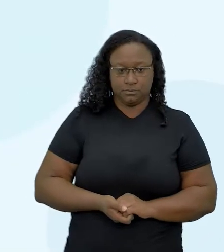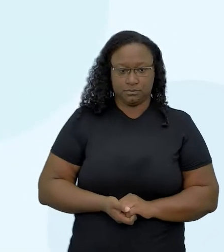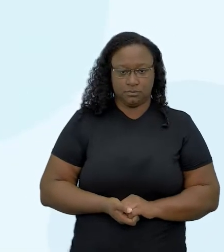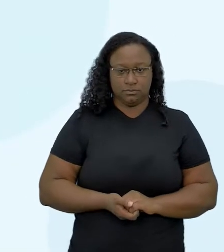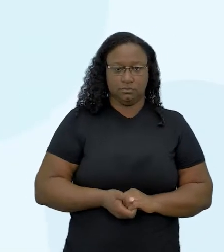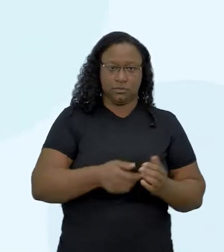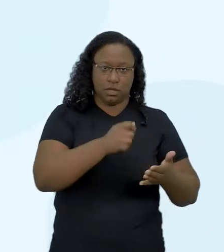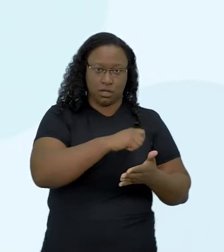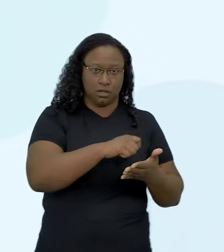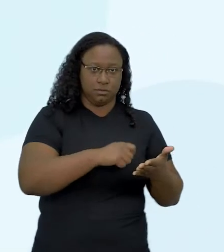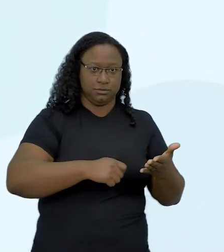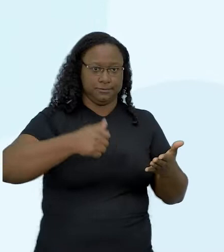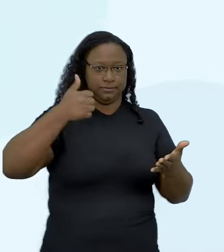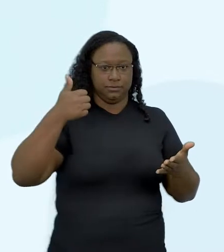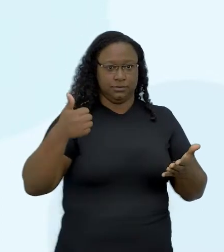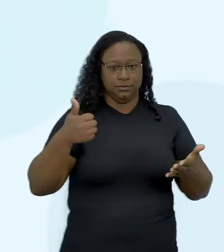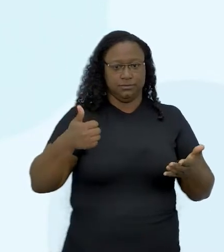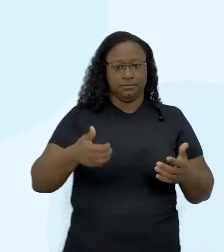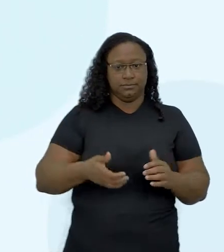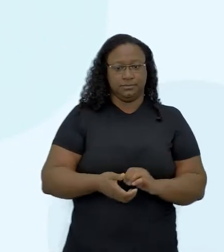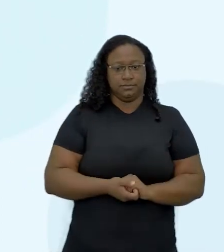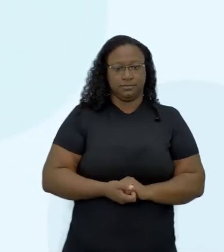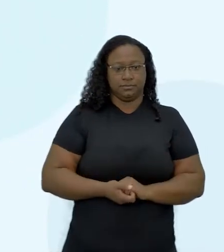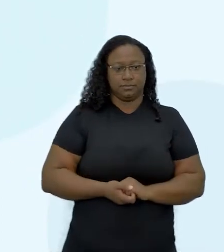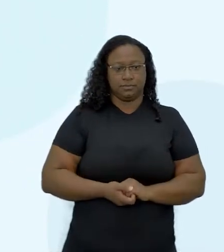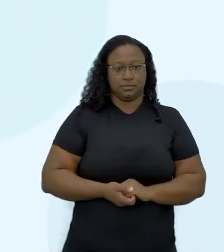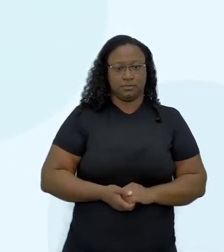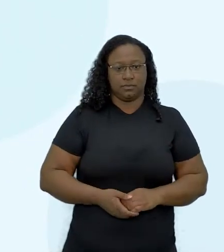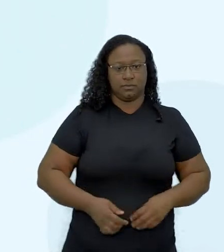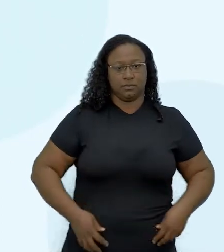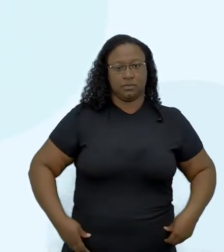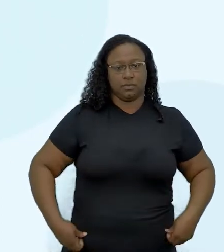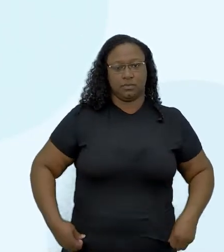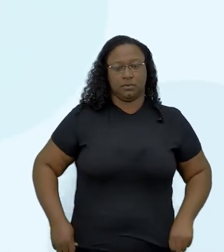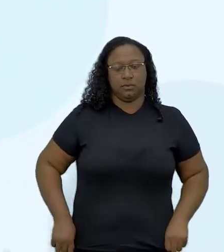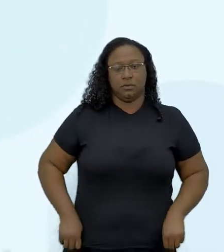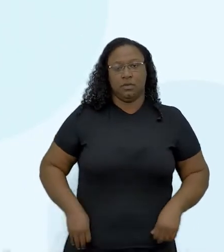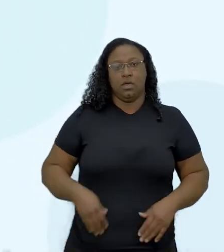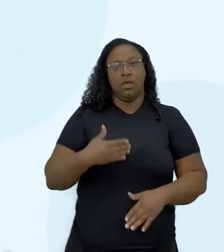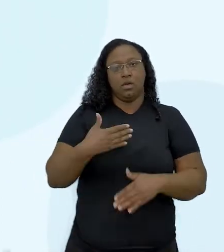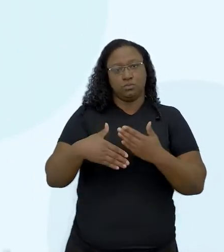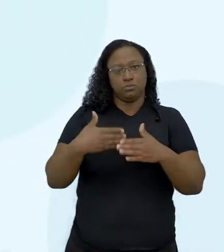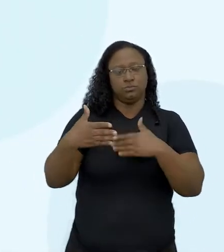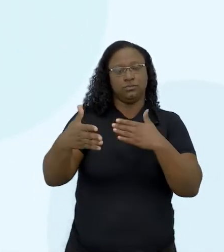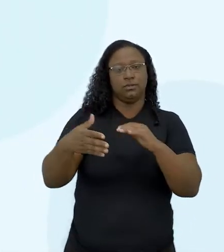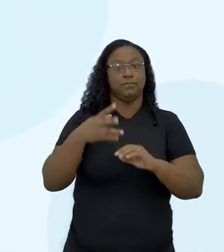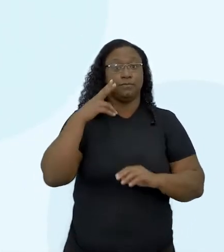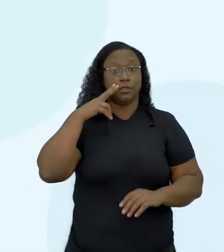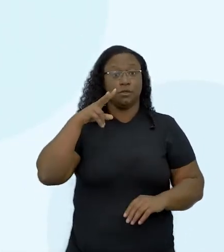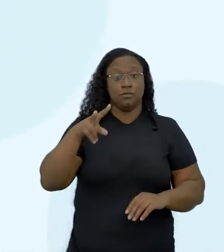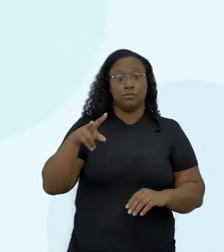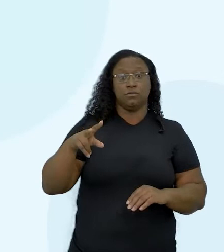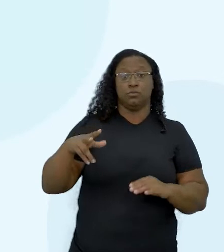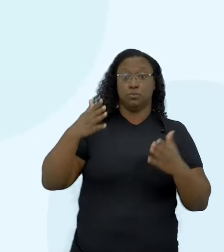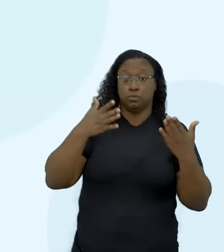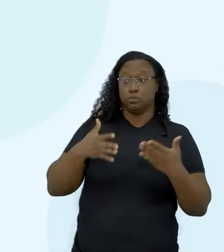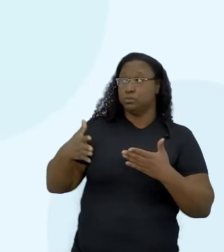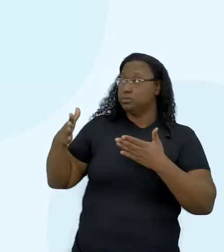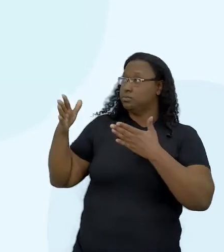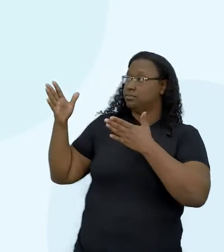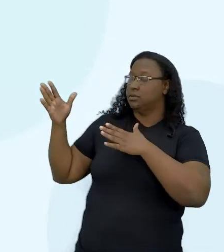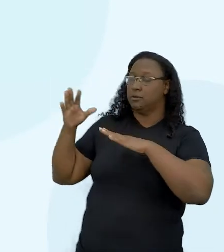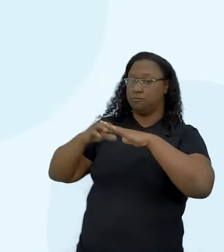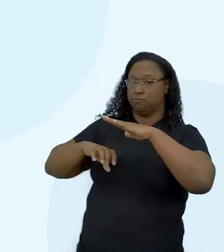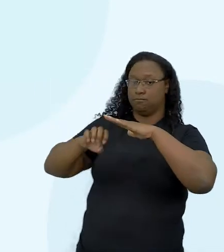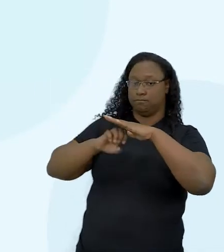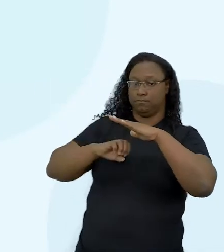suas anotações, beleza? Bom, vamos continuar. Vejamos alguns dados retirados